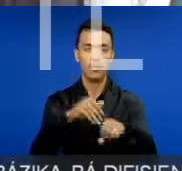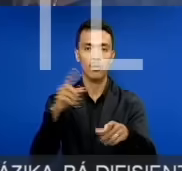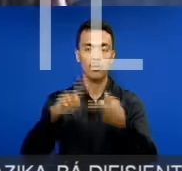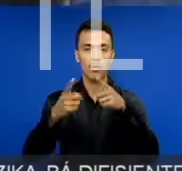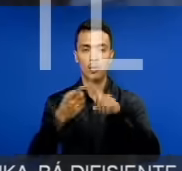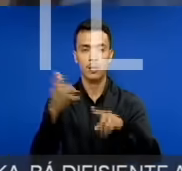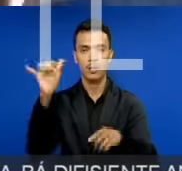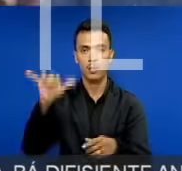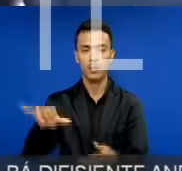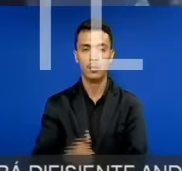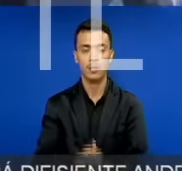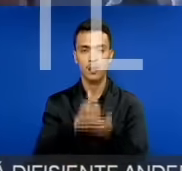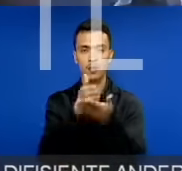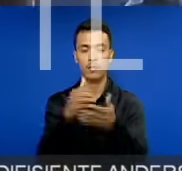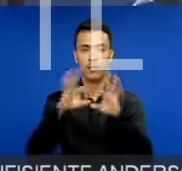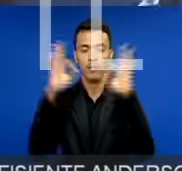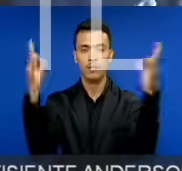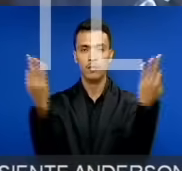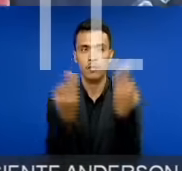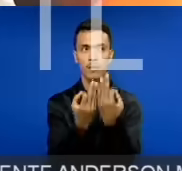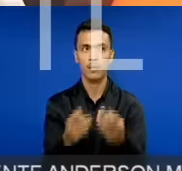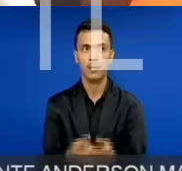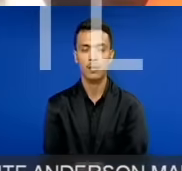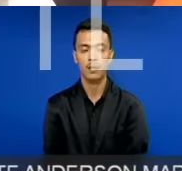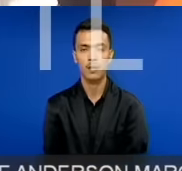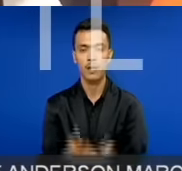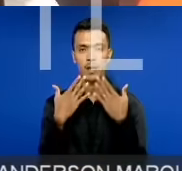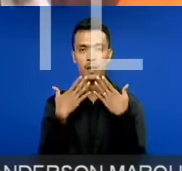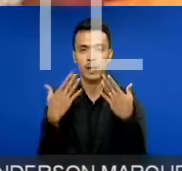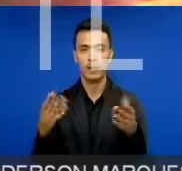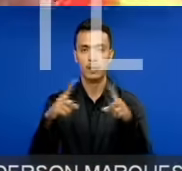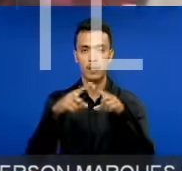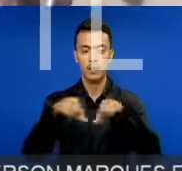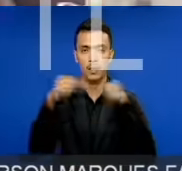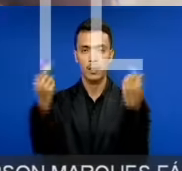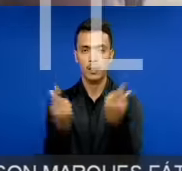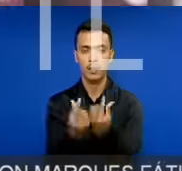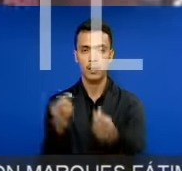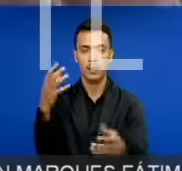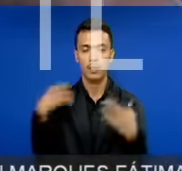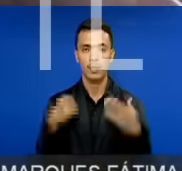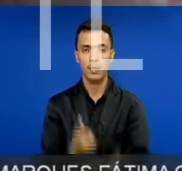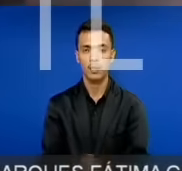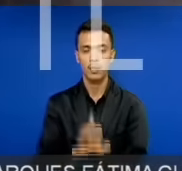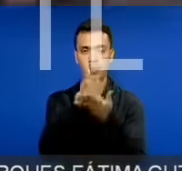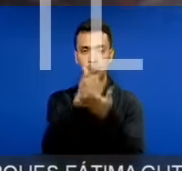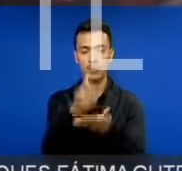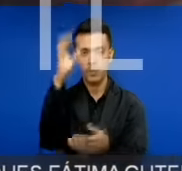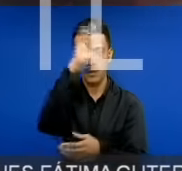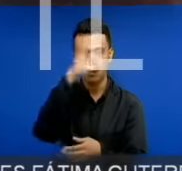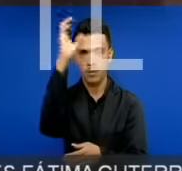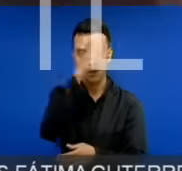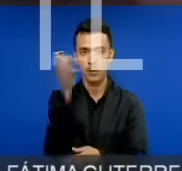ajuda. Família Matebian Anselmo dos Santos agradece ba equipa conjunta de behalo esforço makas hodi buka sira